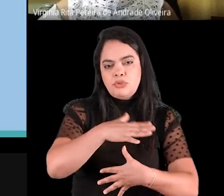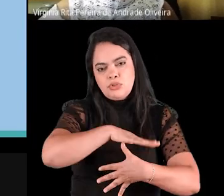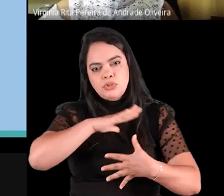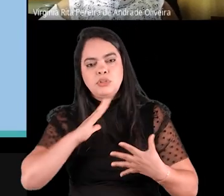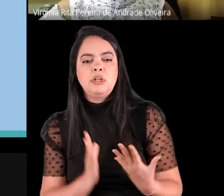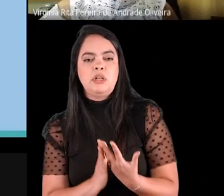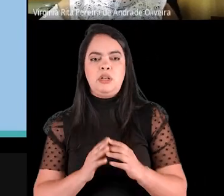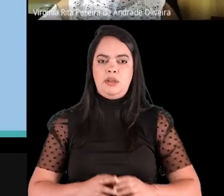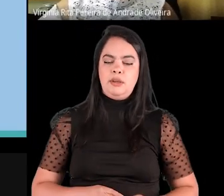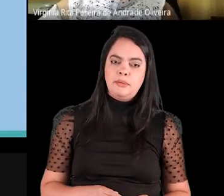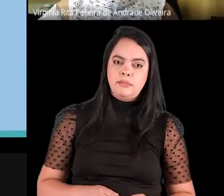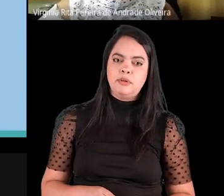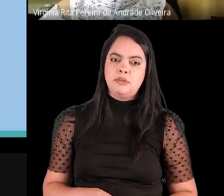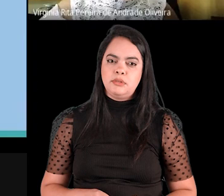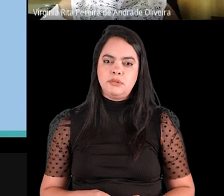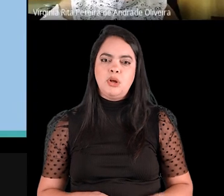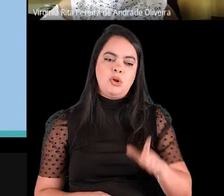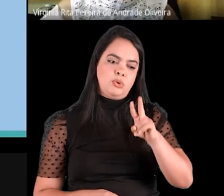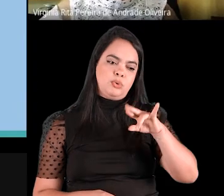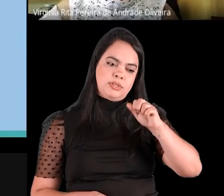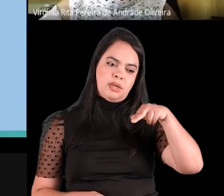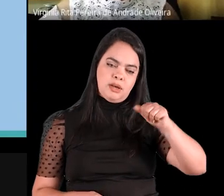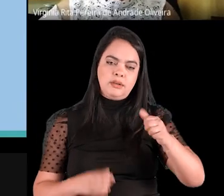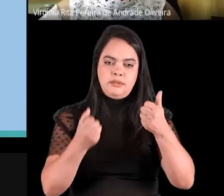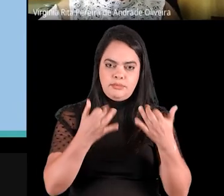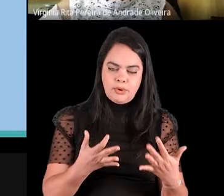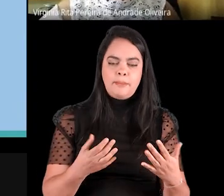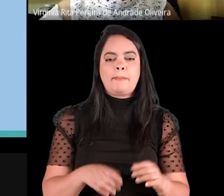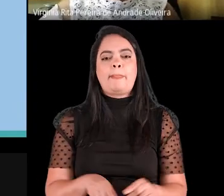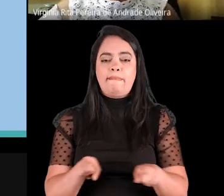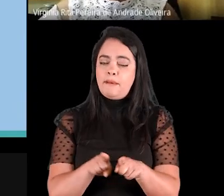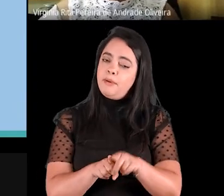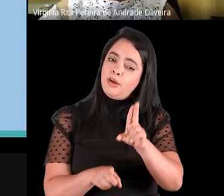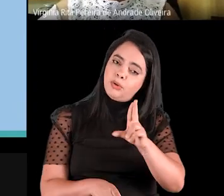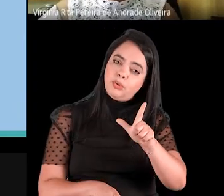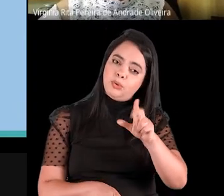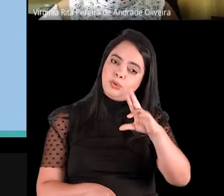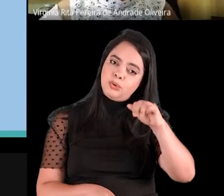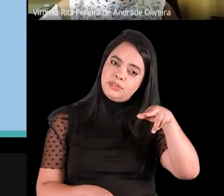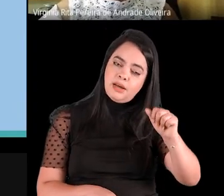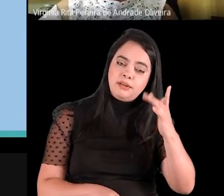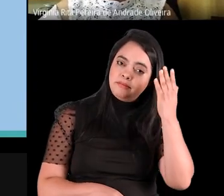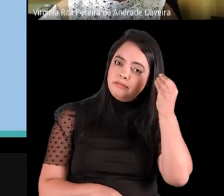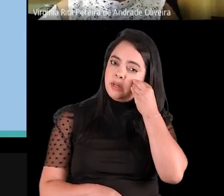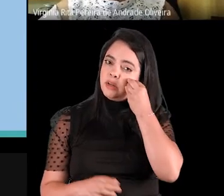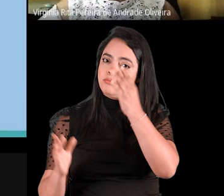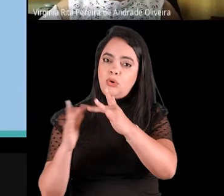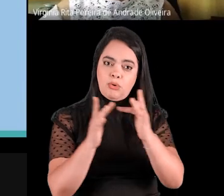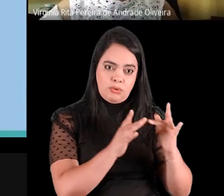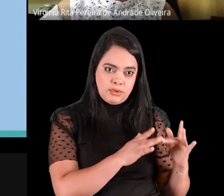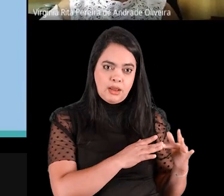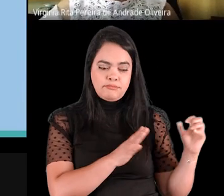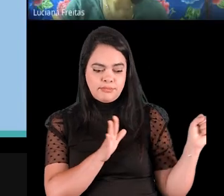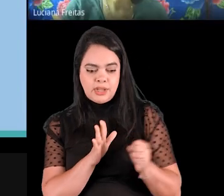né? Ou a Luciana também está fazendo esse meio de campo aí, trazendo os intérpretes que a gente conhece,